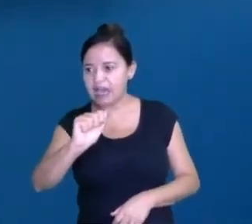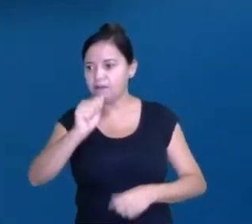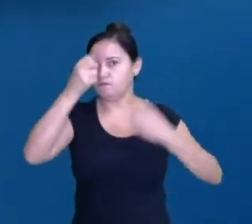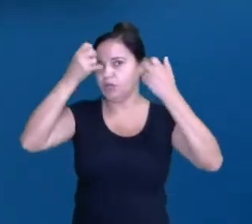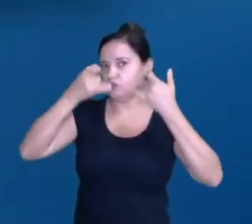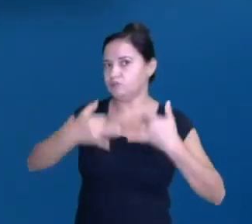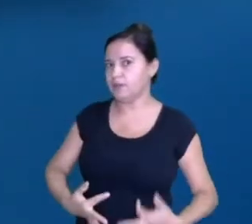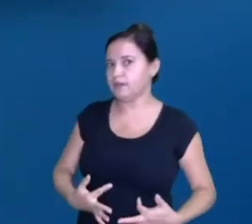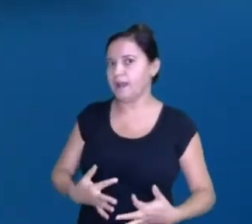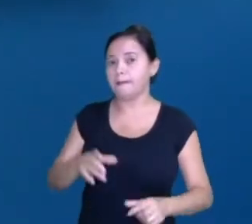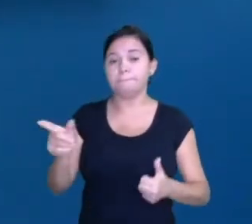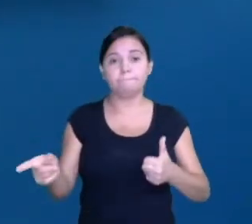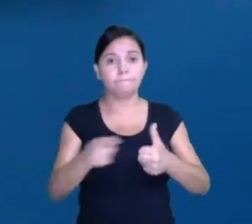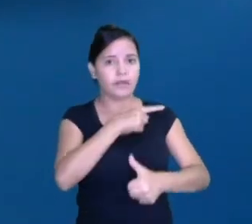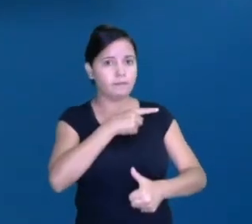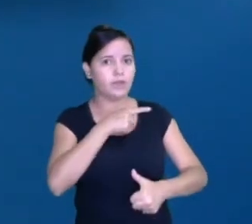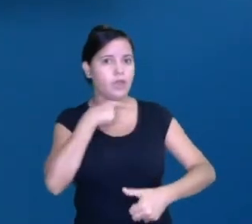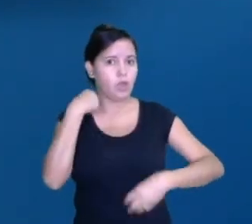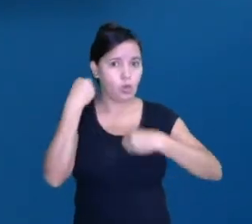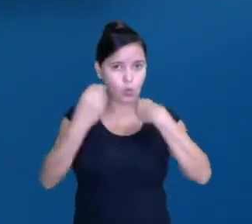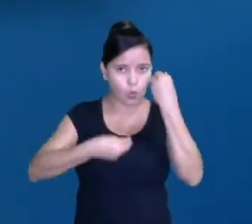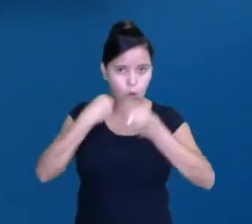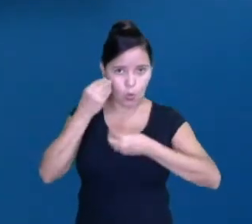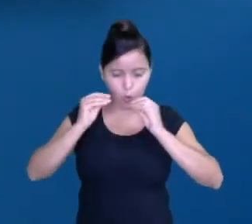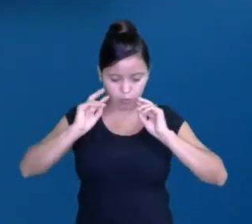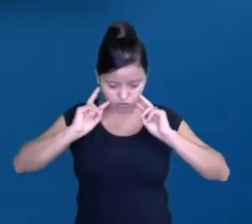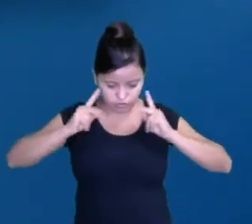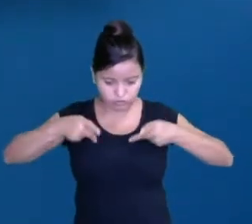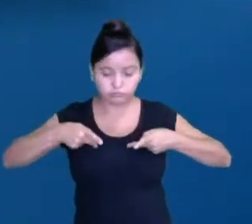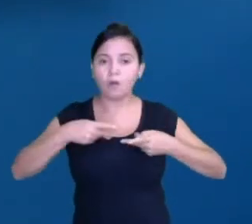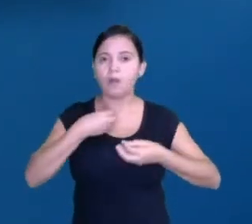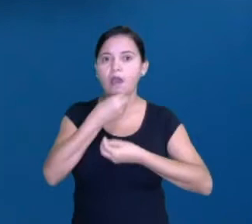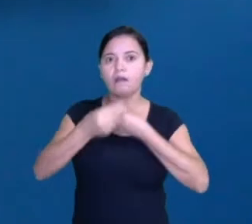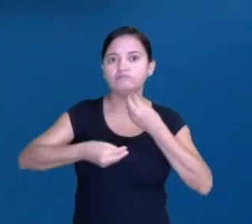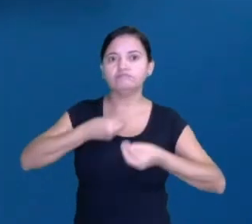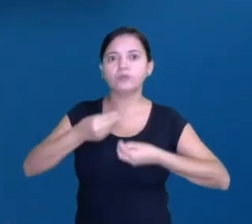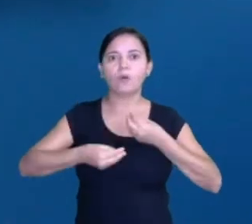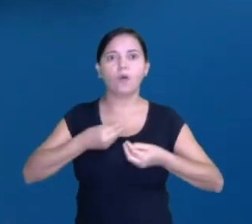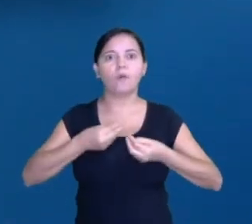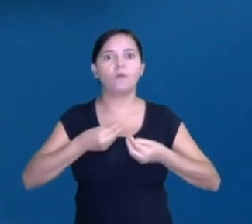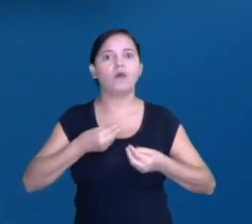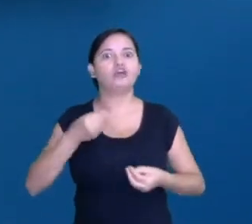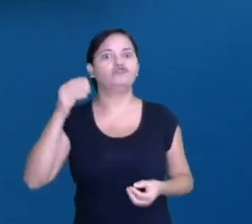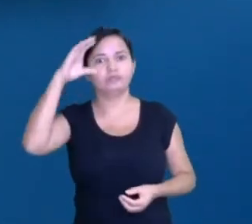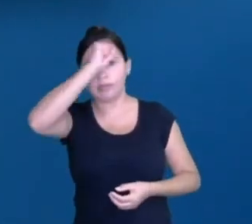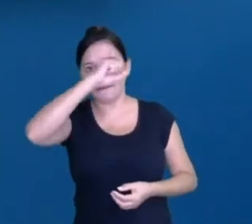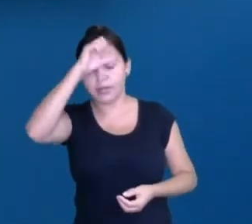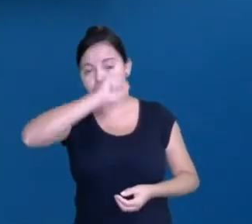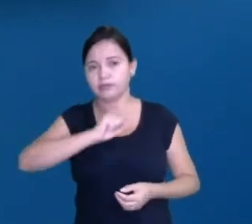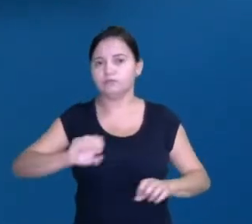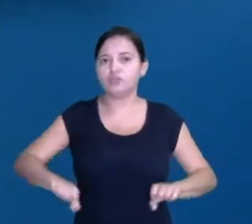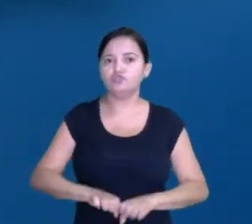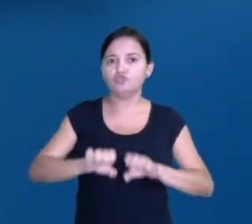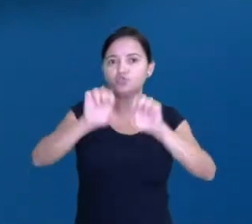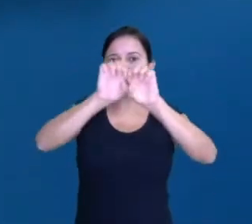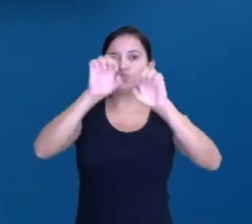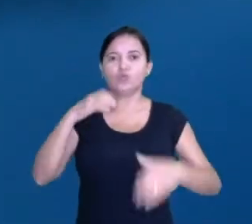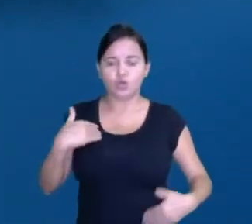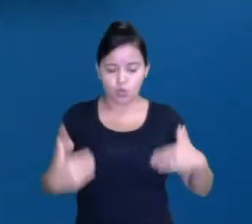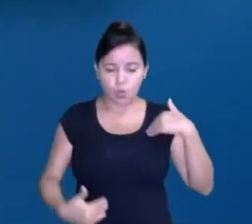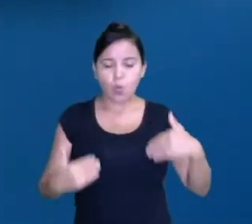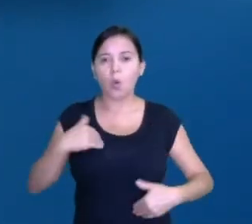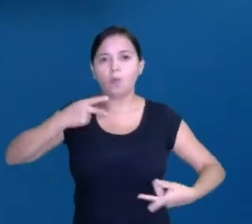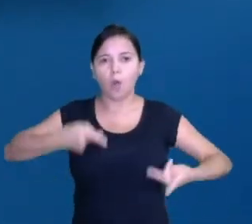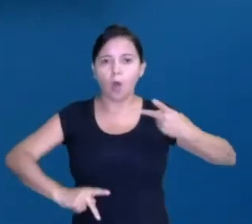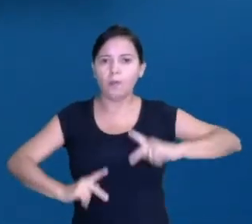Primeiro, a gente está tendo um olhar da anatomia, da topografia, da localização dessas glândulas, dessas estruturas que vão ter essa